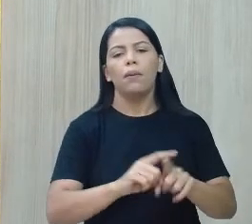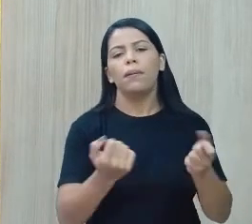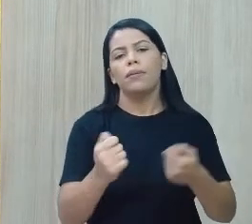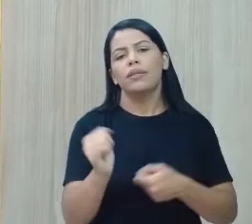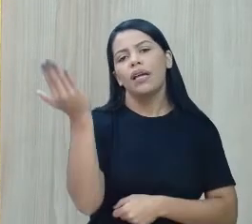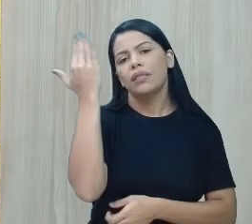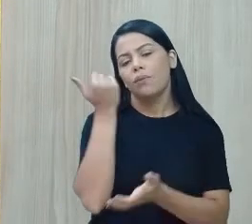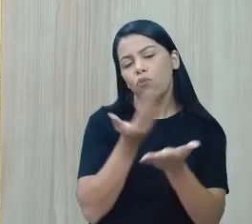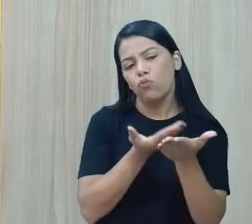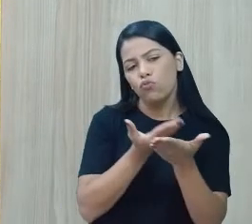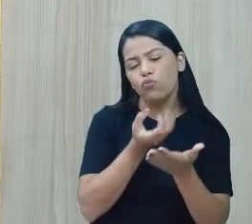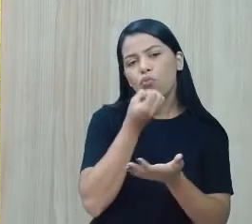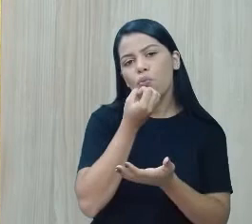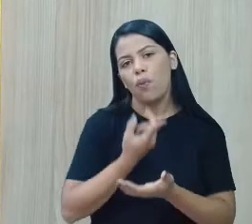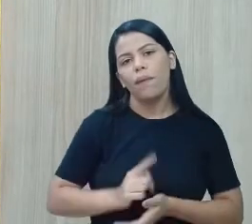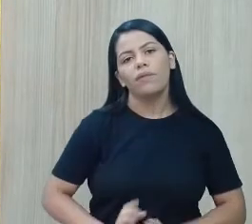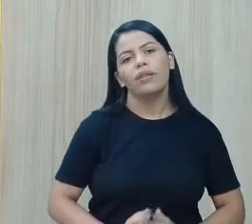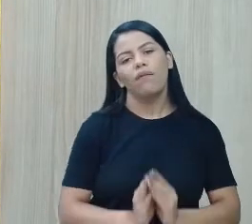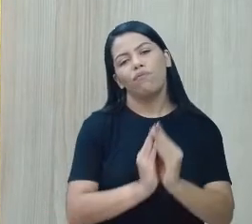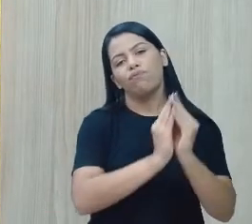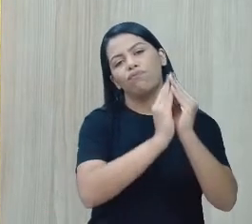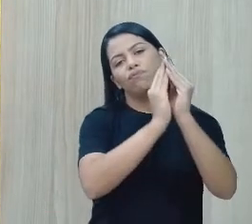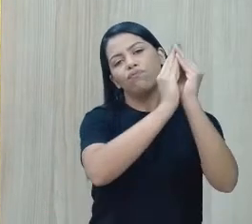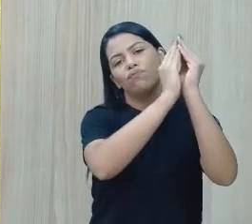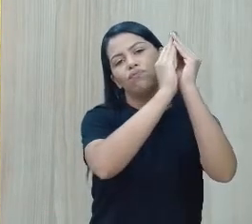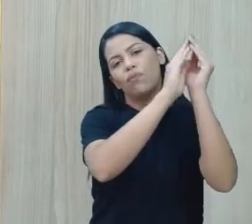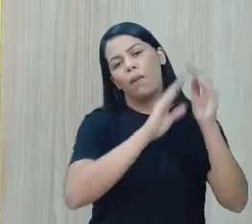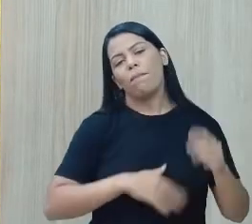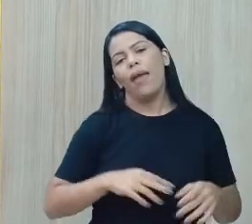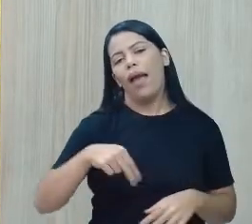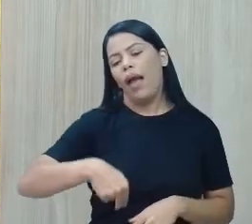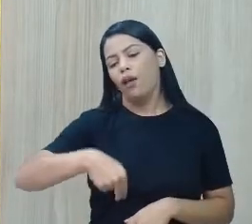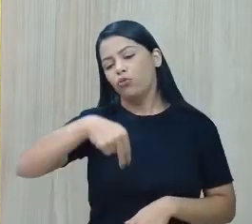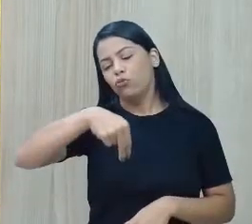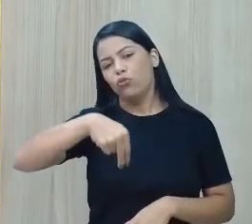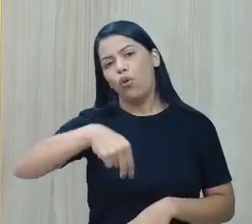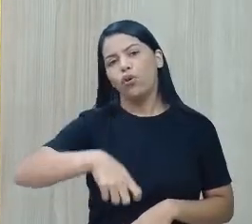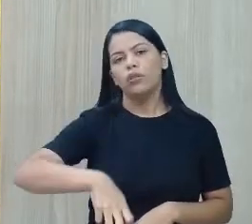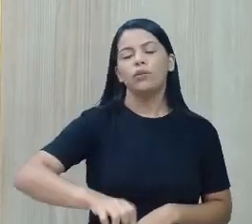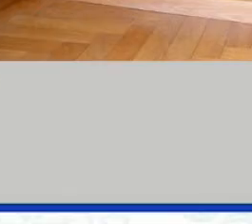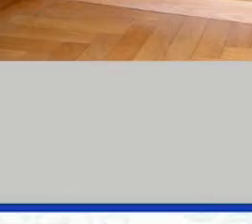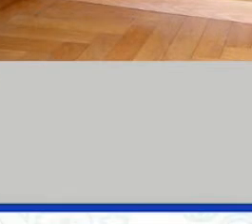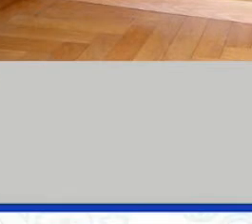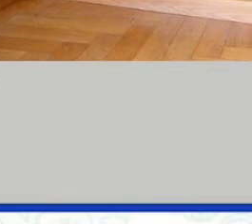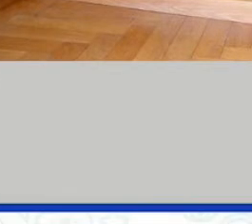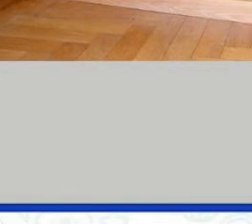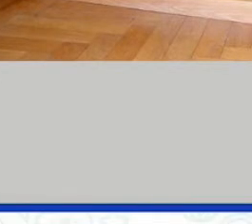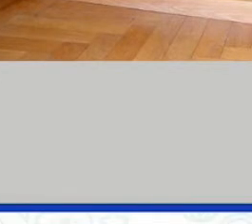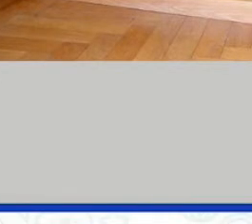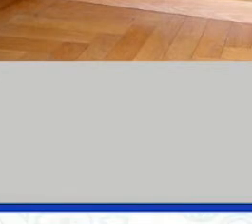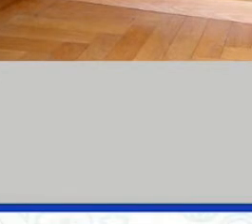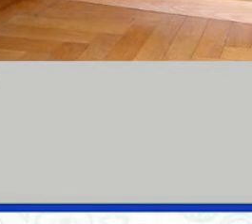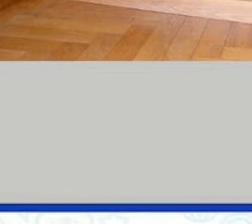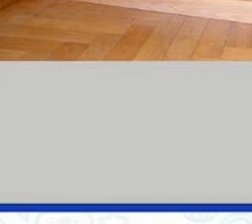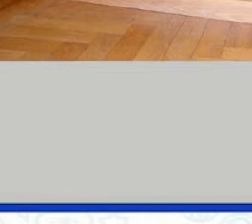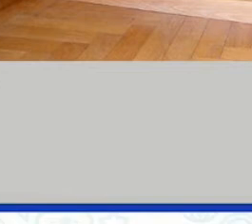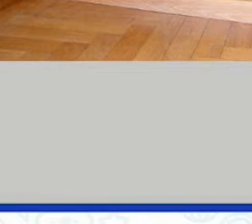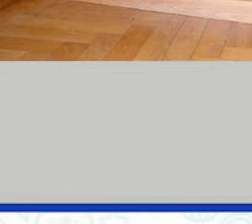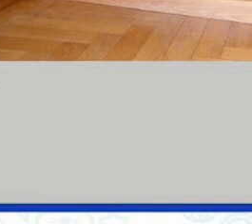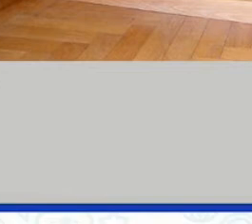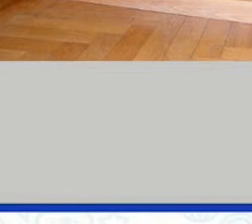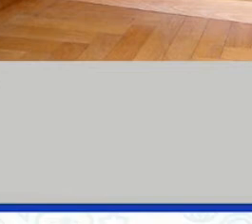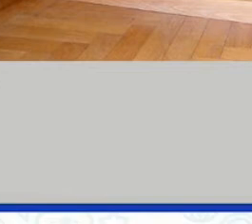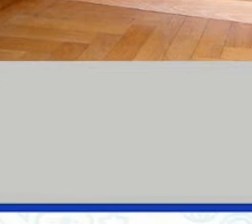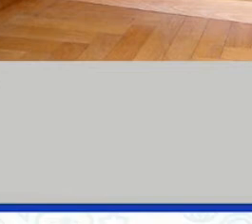estudo muito bom para você subir um pouquinho, vai pegar uma que vai do norte para o sul, outro do leste para o oeste. Você saía para caminhos aí,